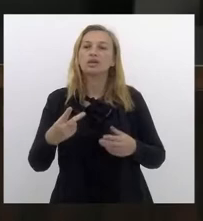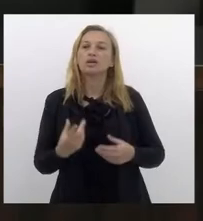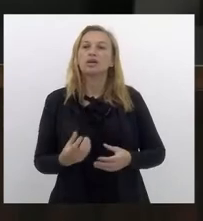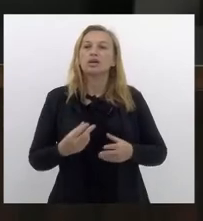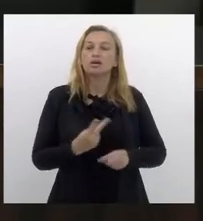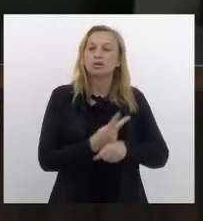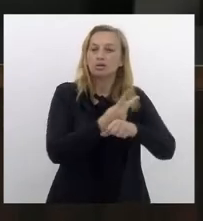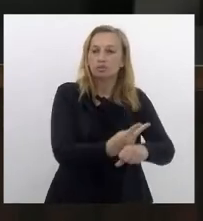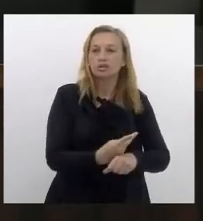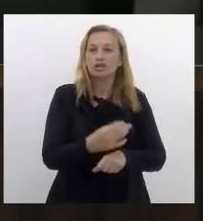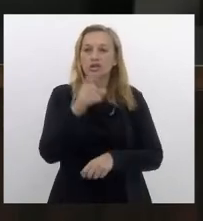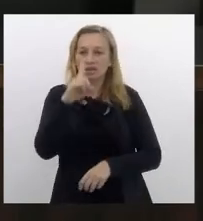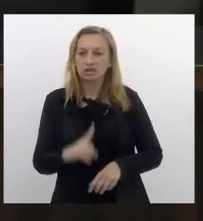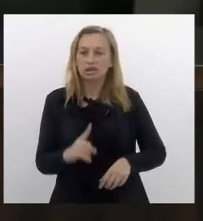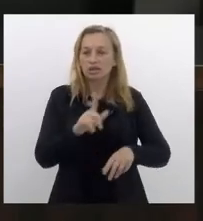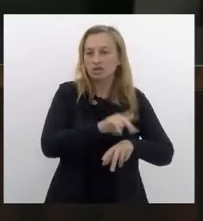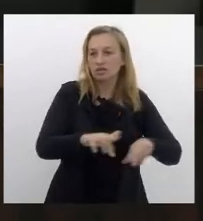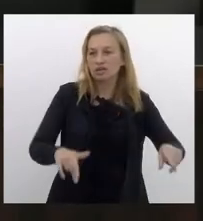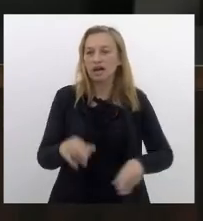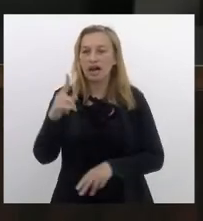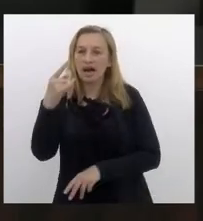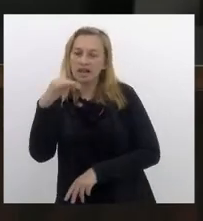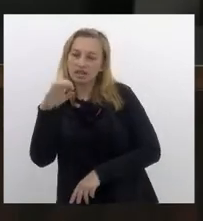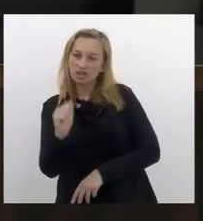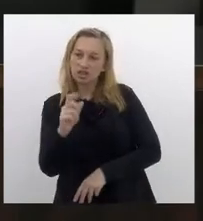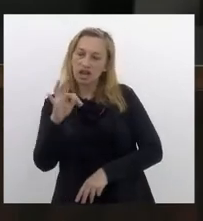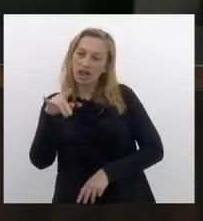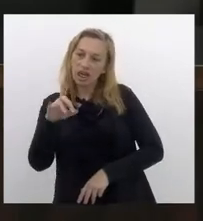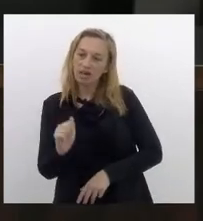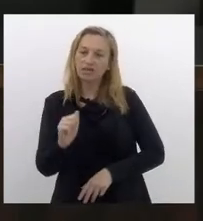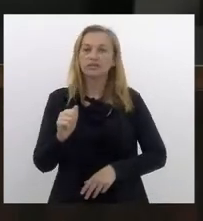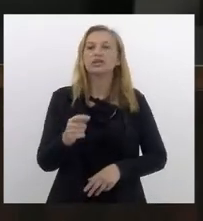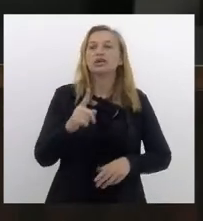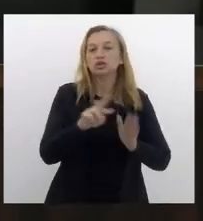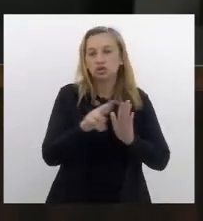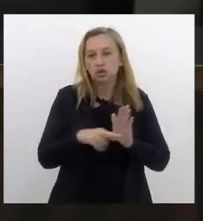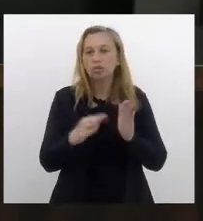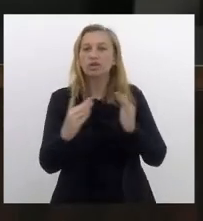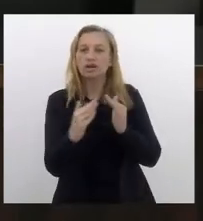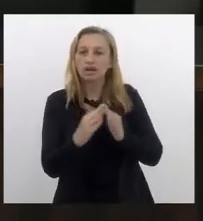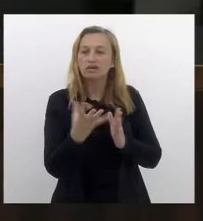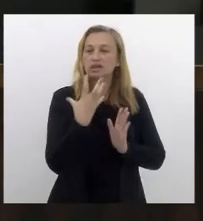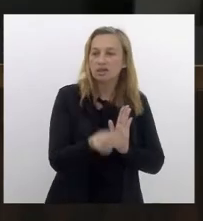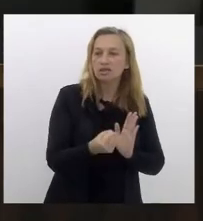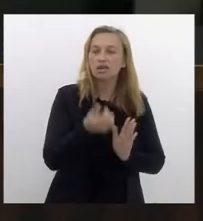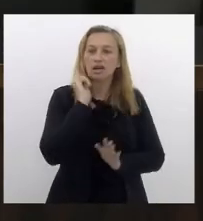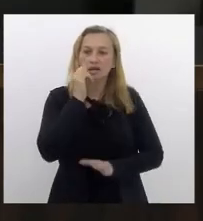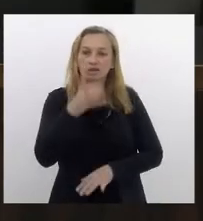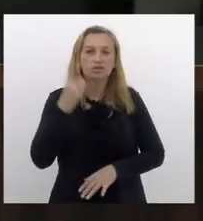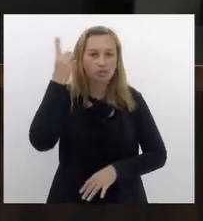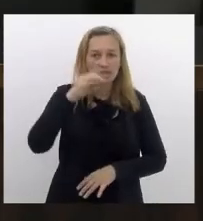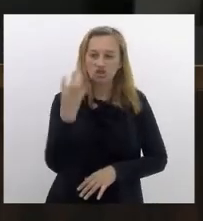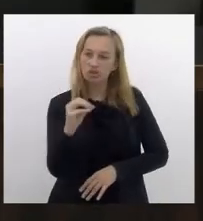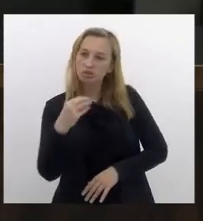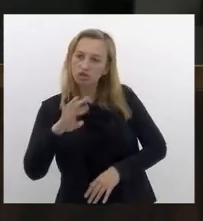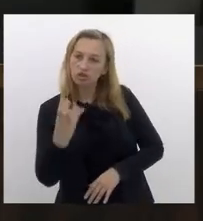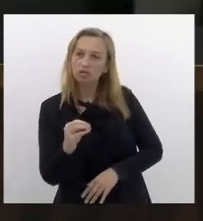cidadania, direito e respeito à diversidade à artista Leila Maria. Parecer da Comissão de Normas Internas e Proporções Externas favorável, relator deputado Chico